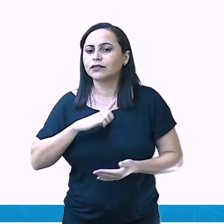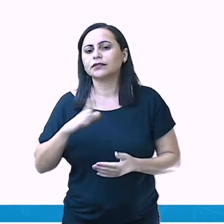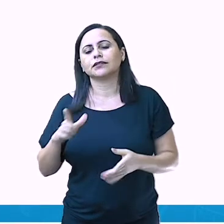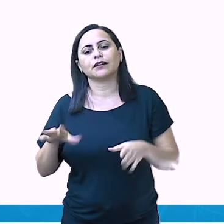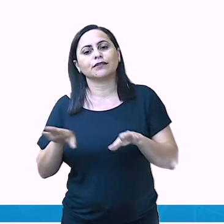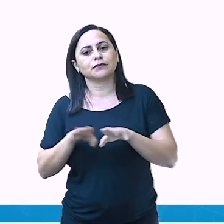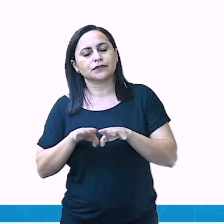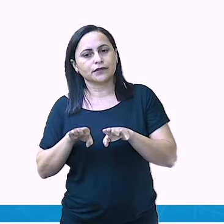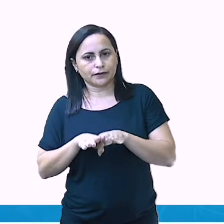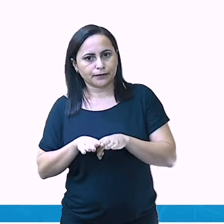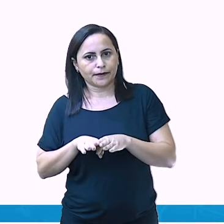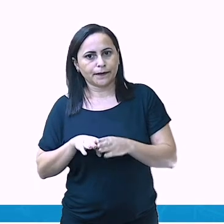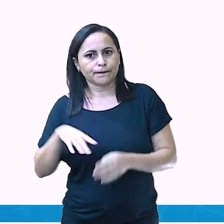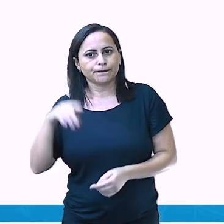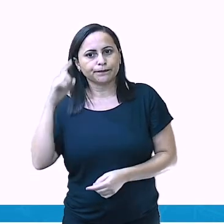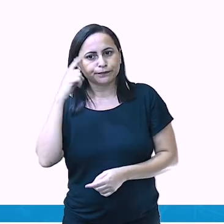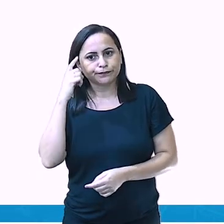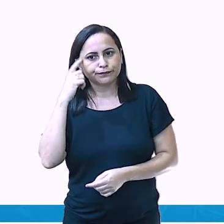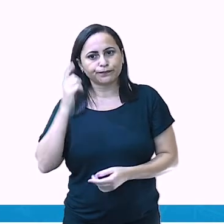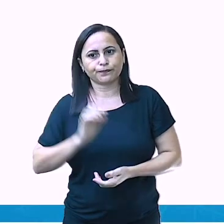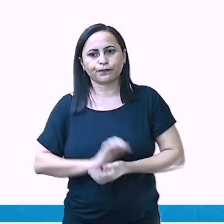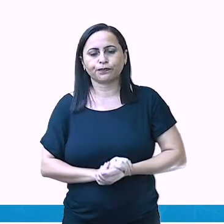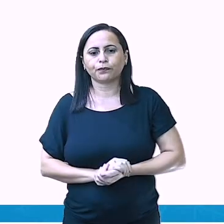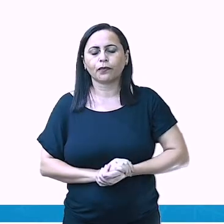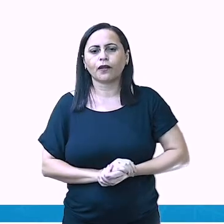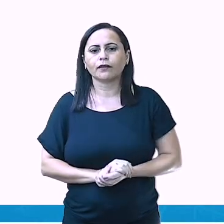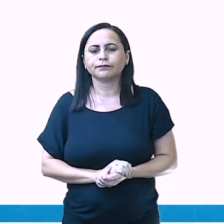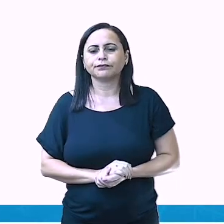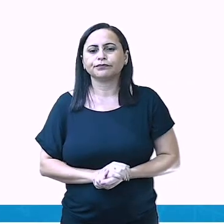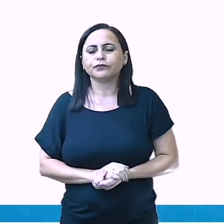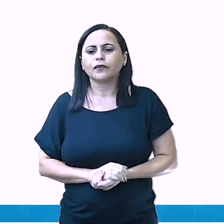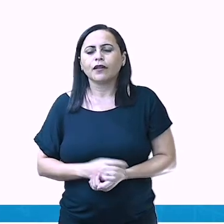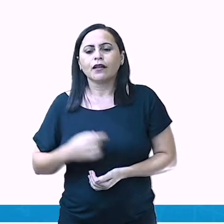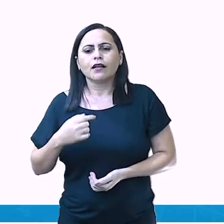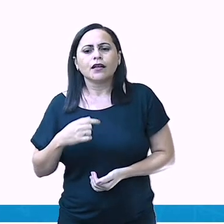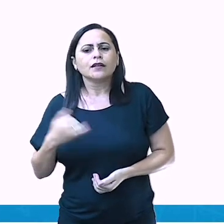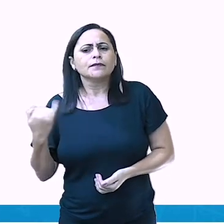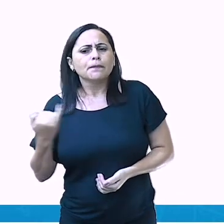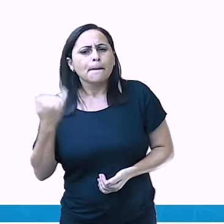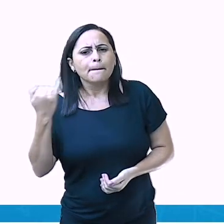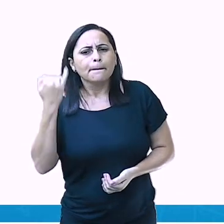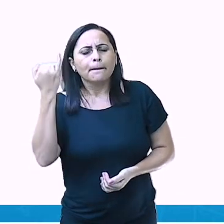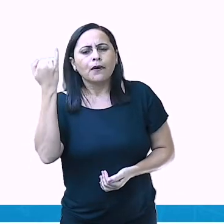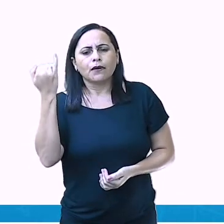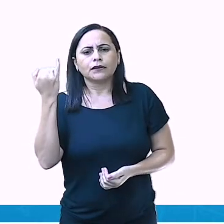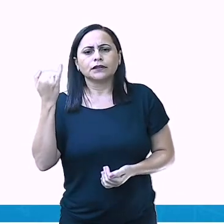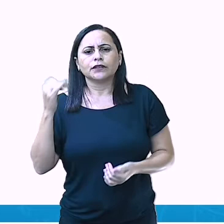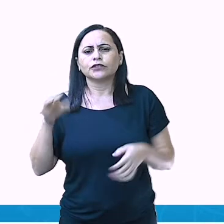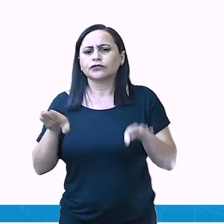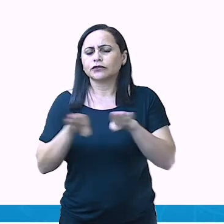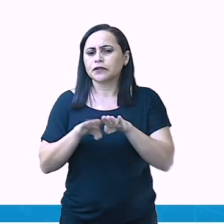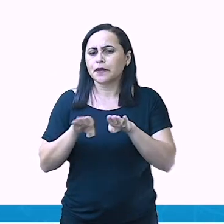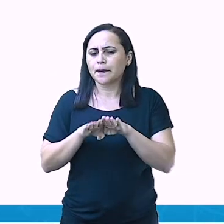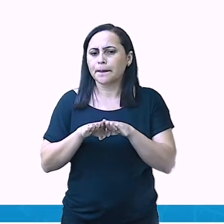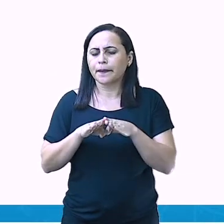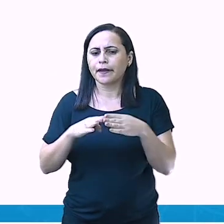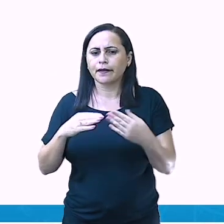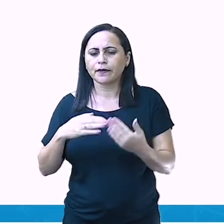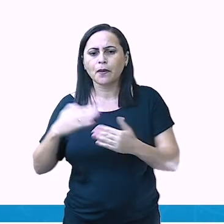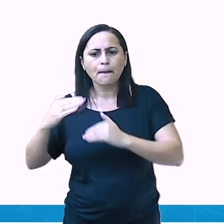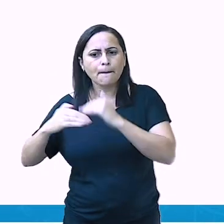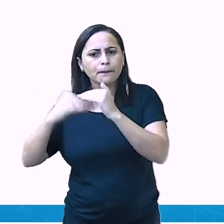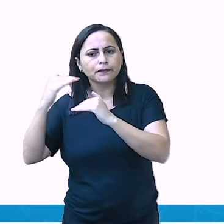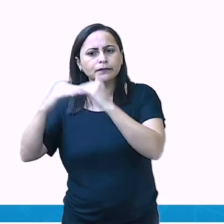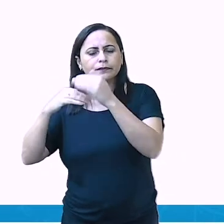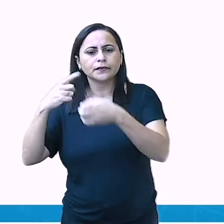nos dias atuais ainda nós temos. Uma coisa interessante que faz também para o crescimento das cidades são